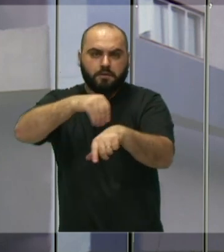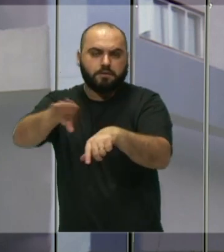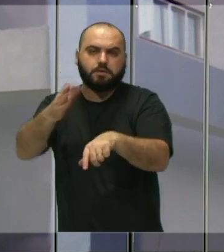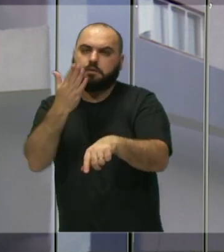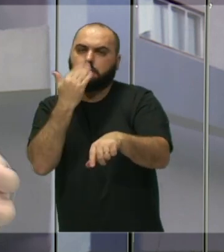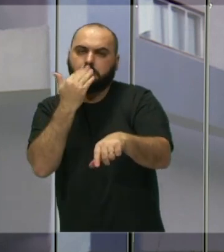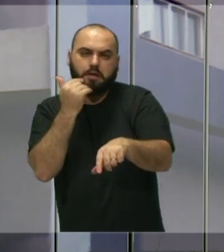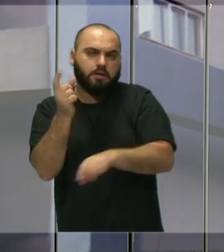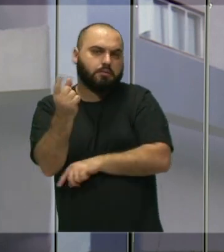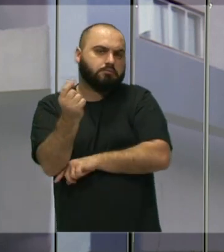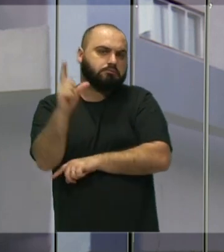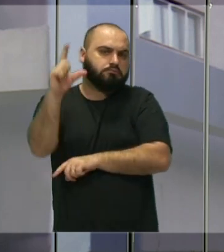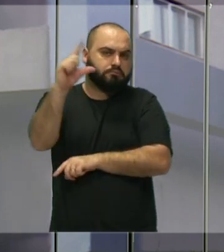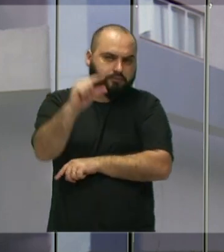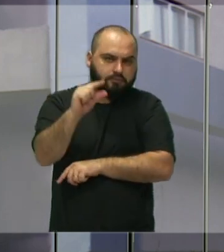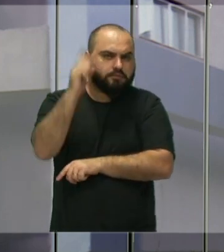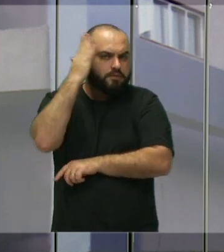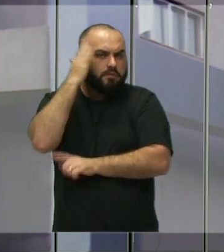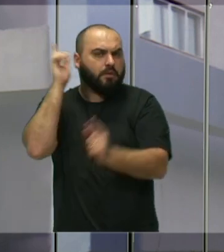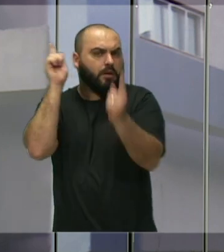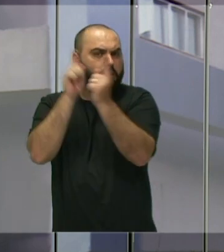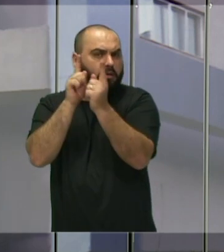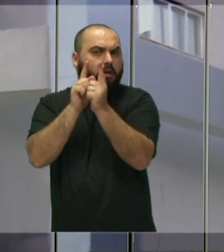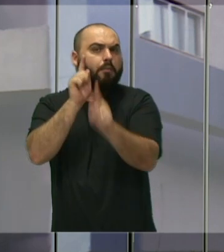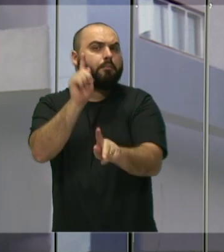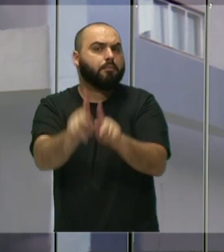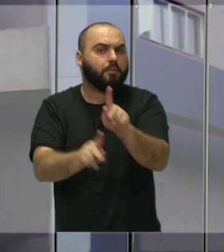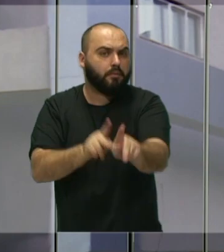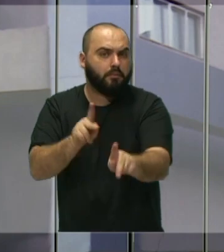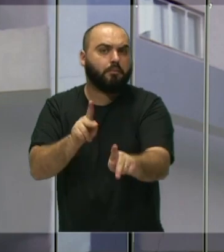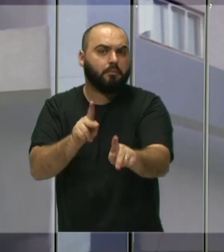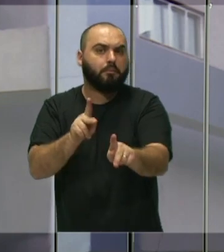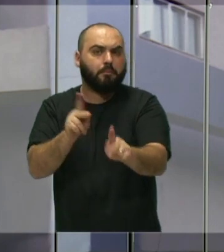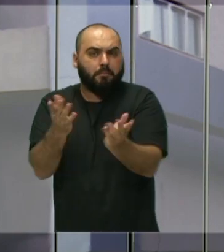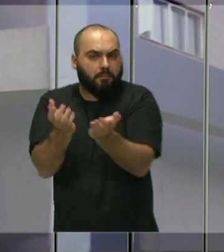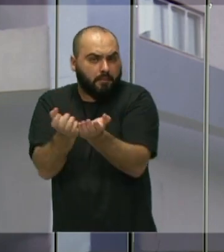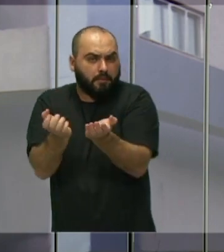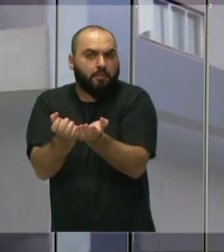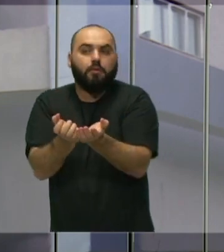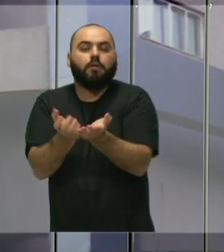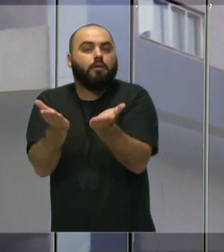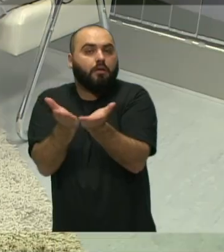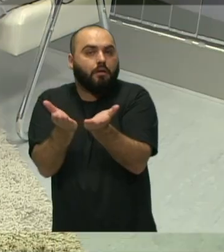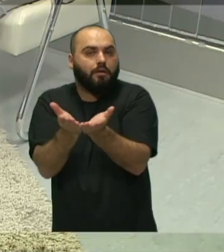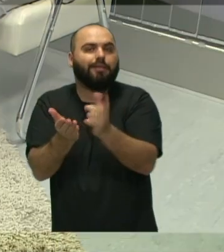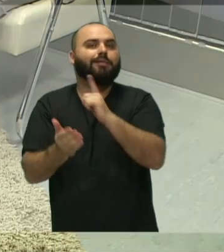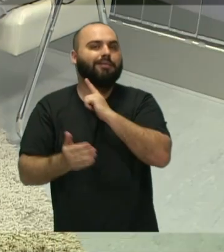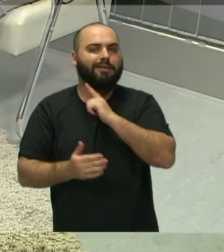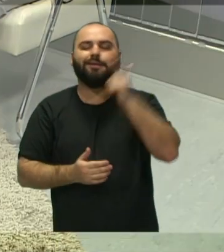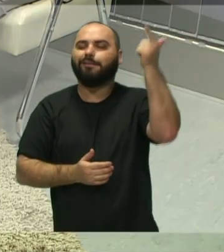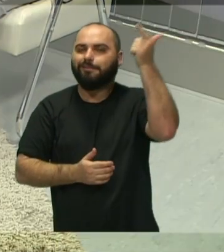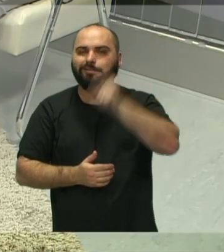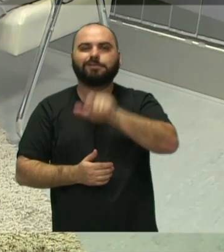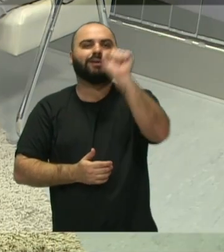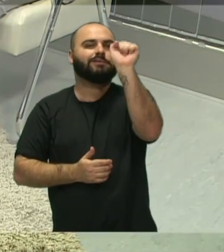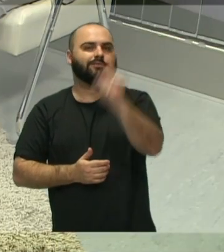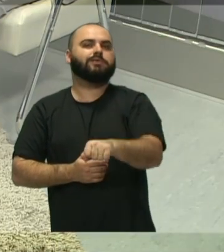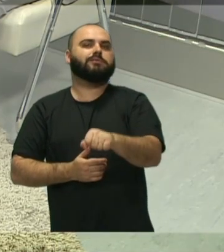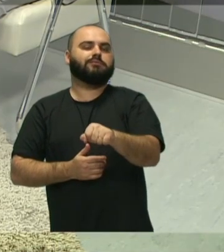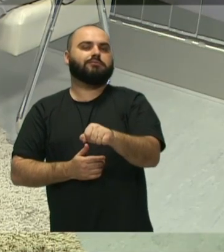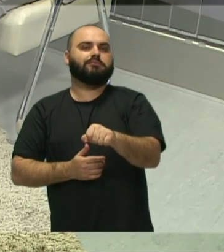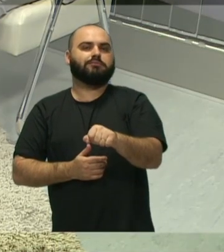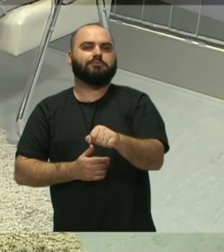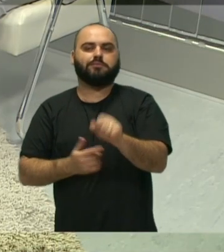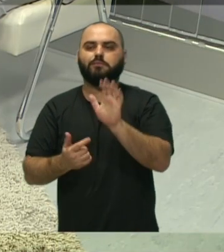baixo custo, atendendo assim a comunidade mais vulnerável, nós temos sim a possibilidade de conscientizar cada